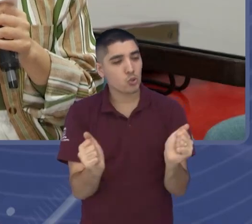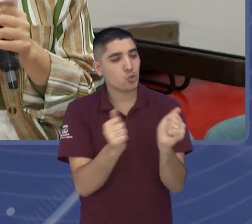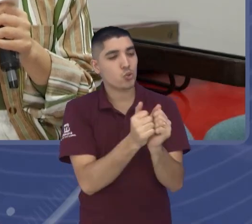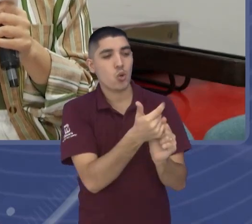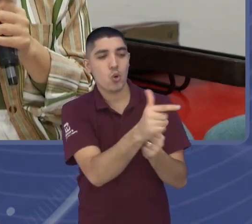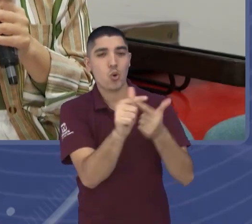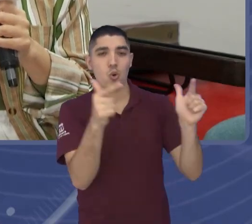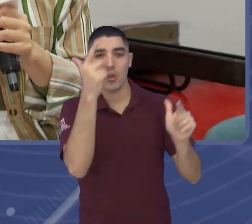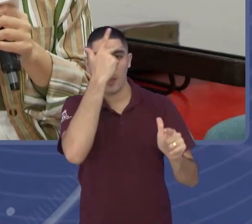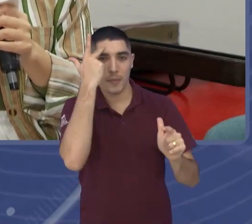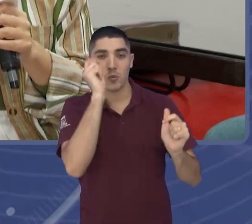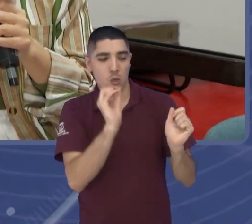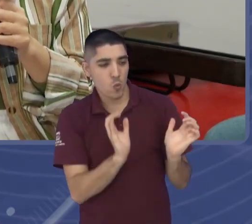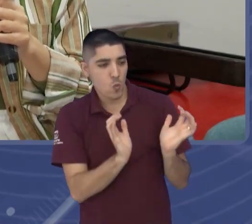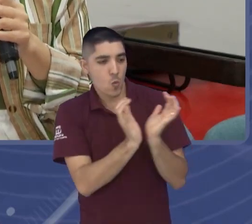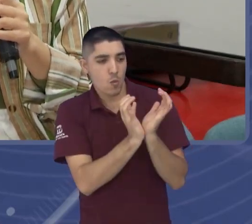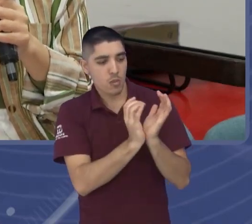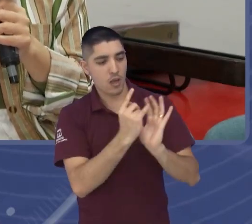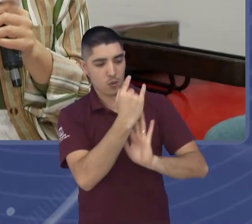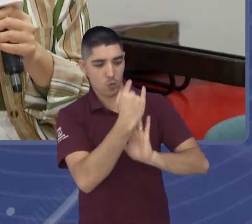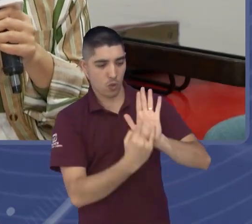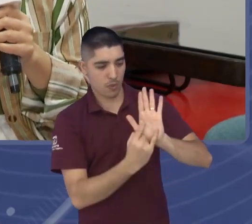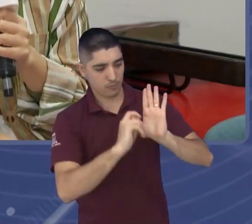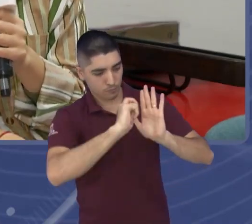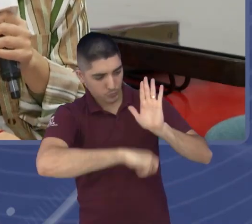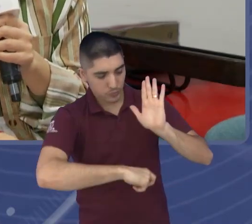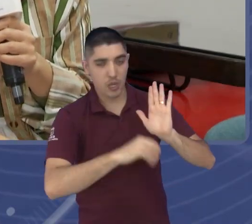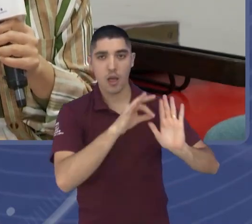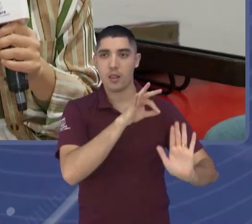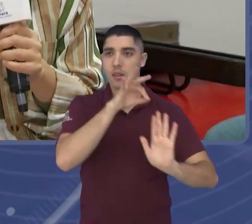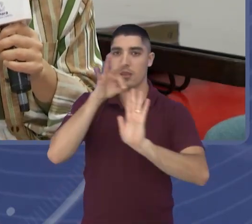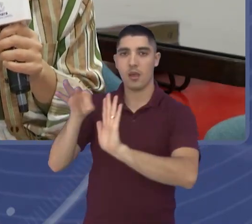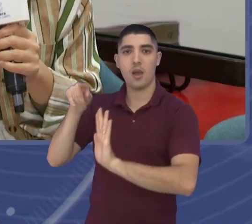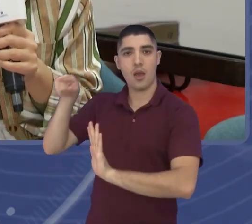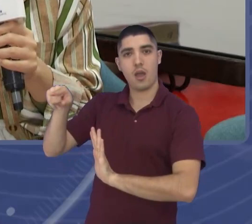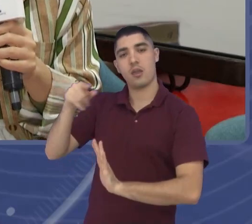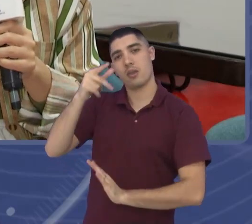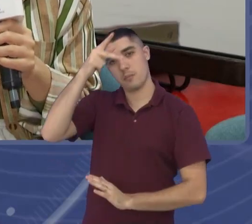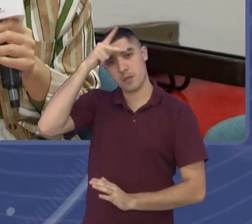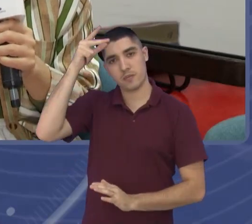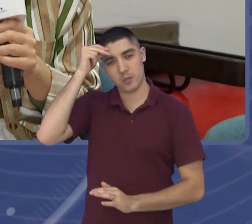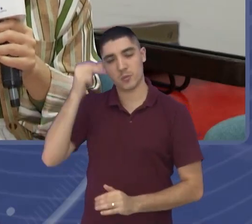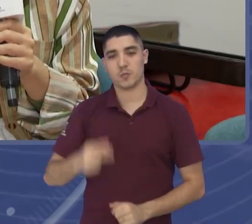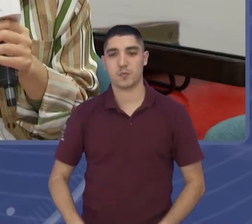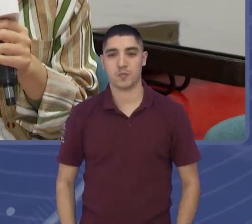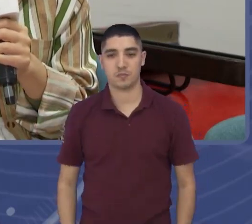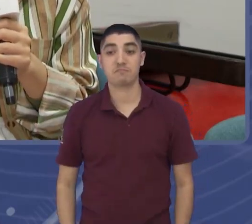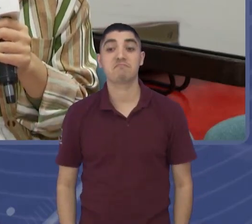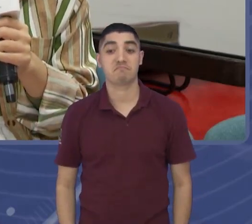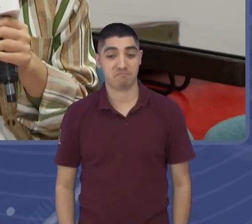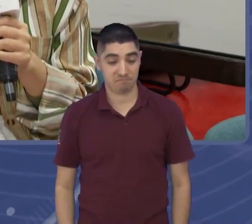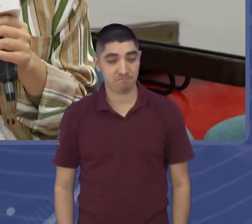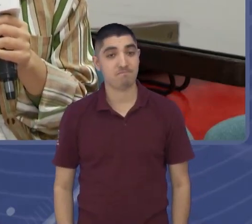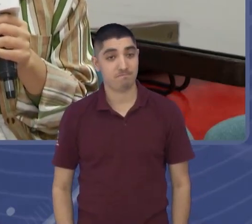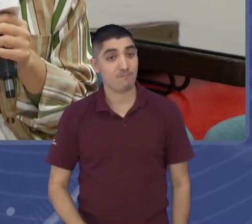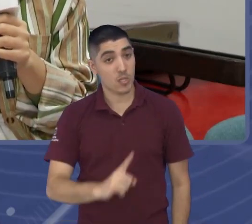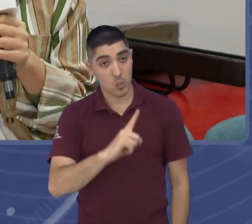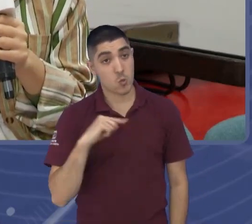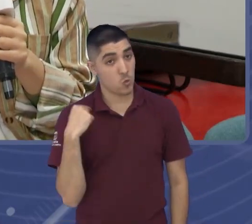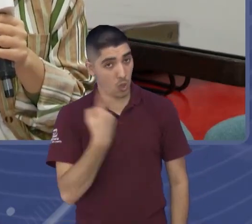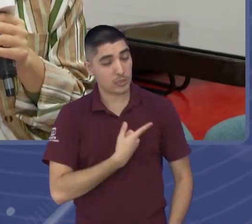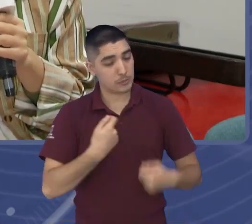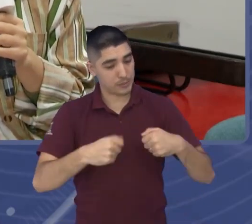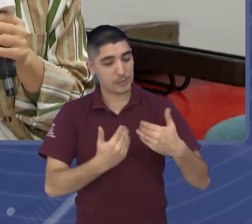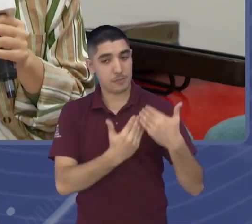cidade, fazer um abaixo-assinado e levar aos órgãos responsáveis. Aí nós também devemos fazer a nossa